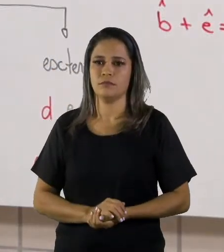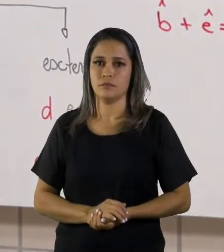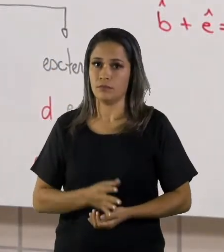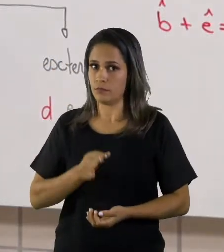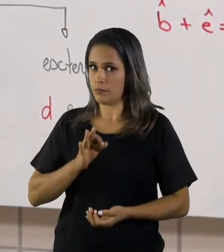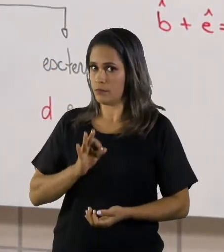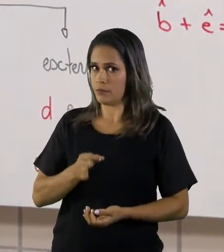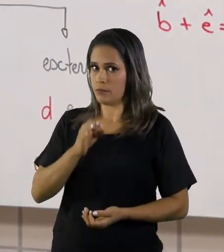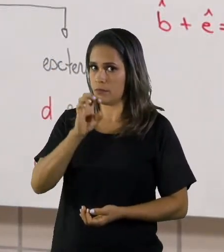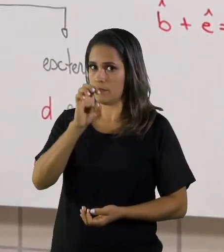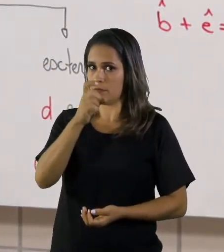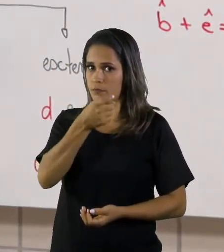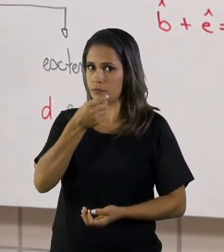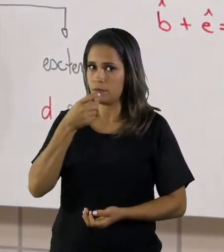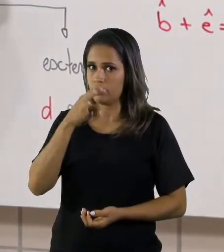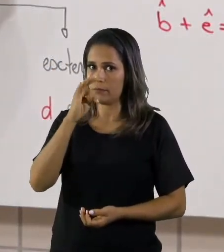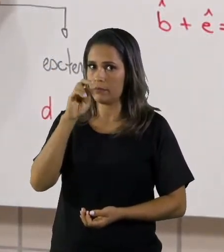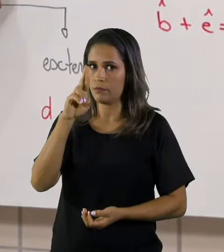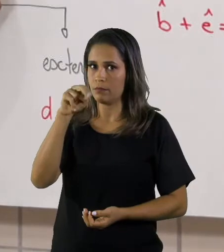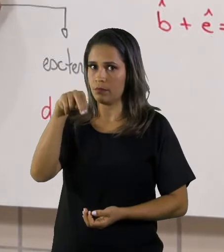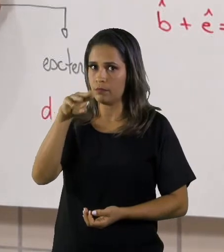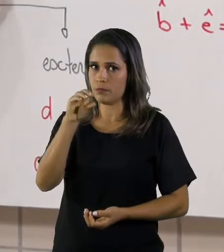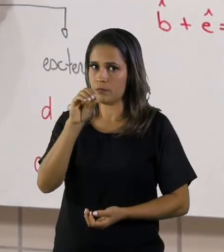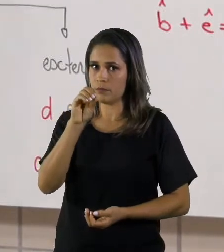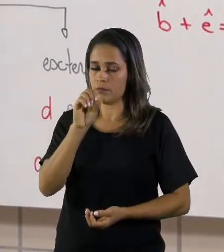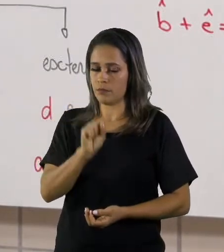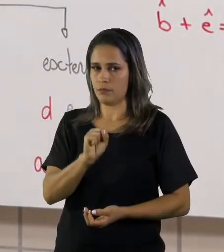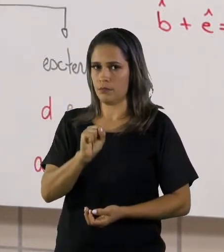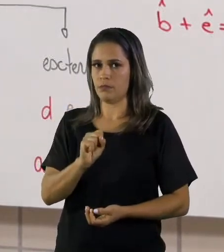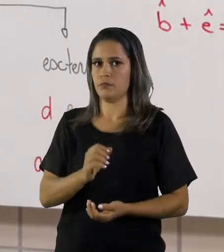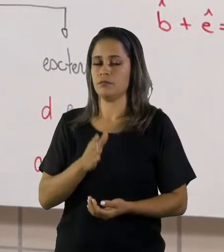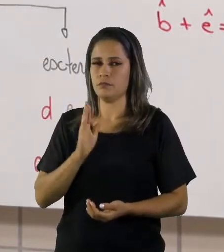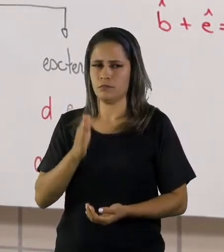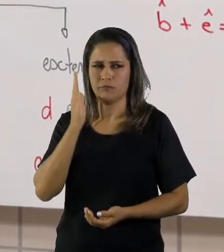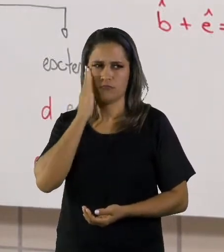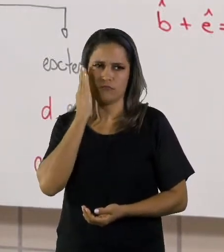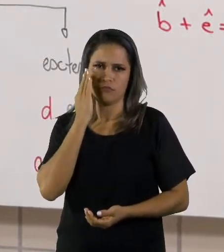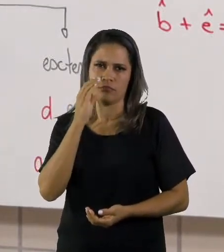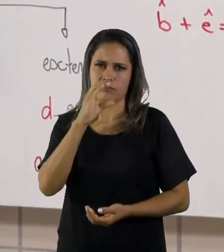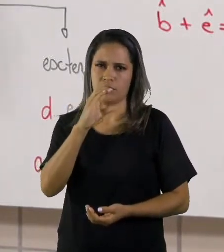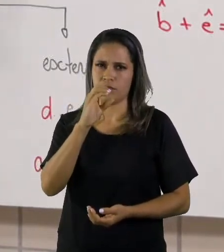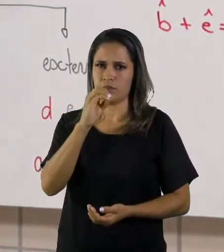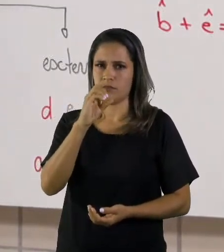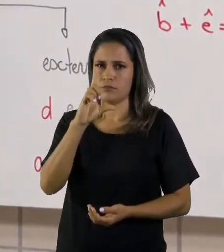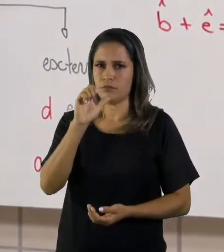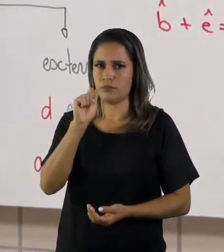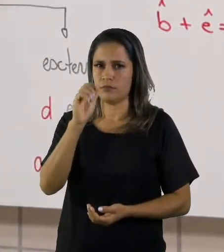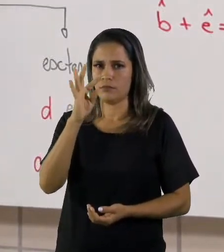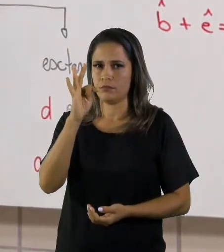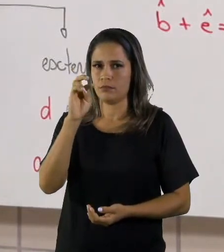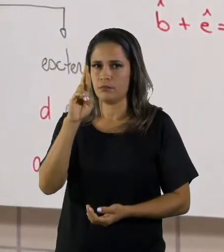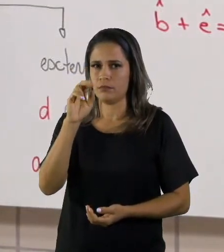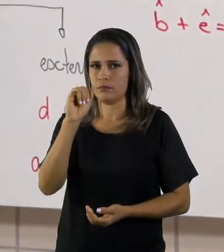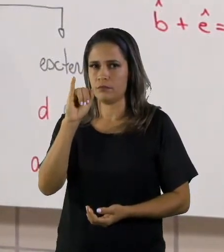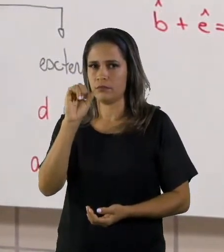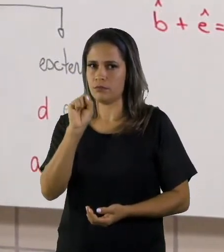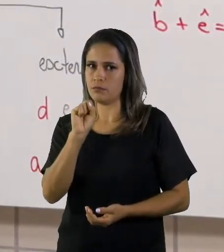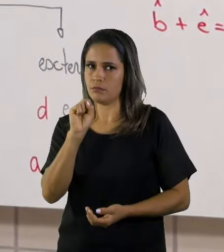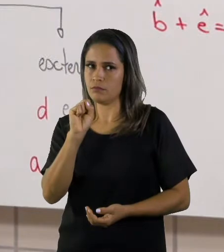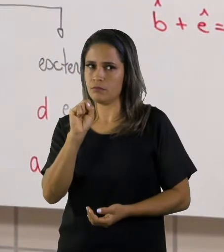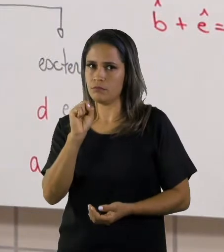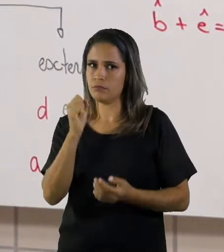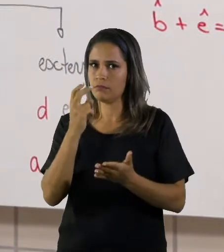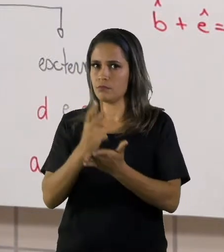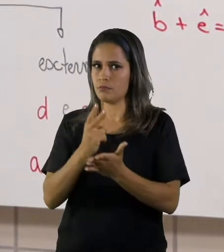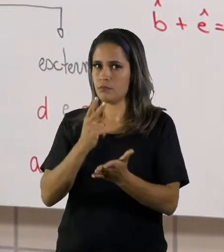Certo? Bom, já sei que os colaterais quer dizer mesmo lado. Então eu não posso comparar esquerda